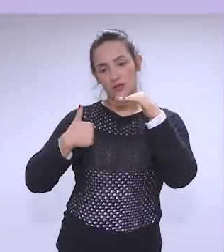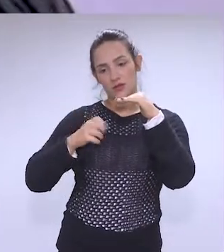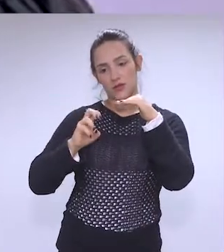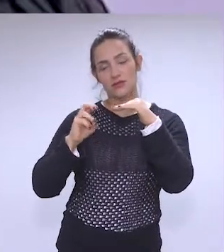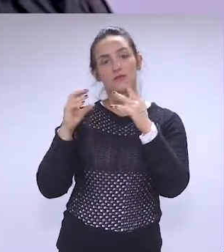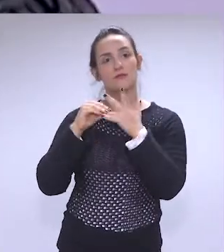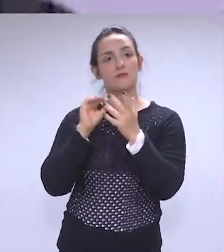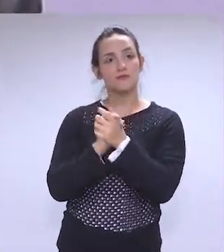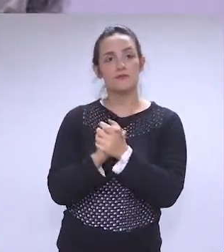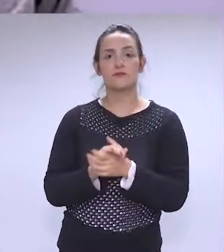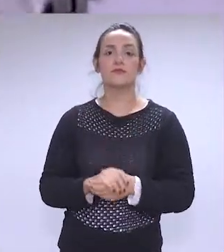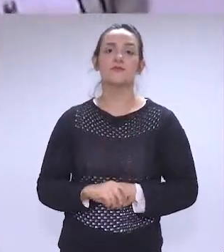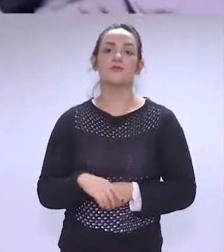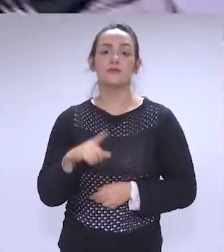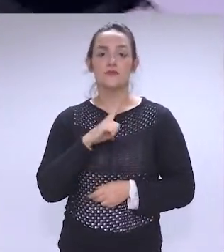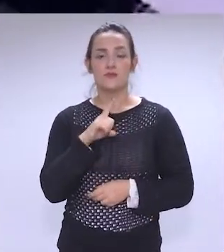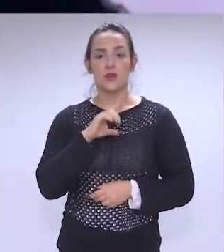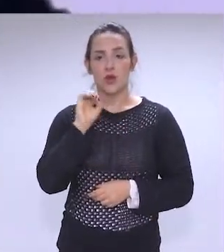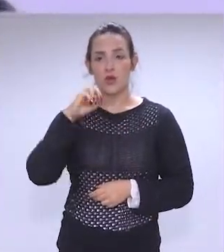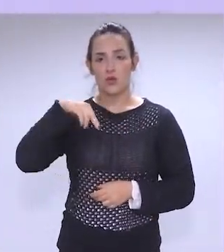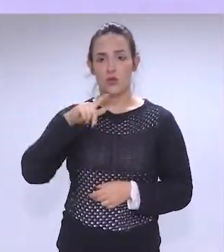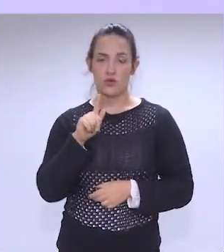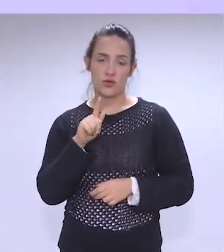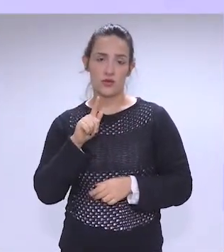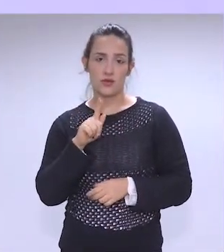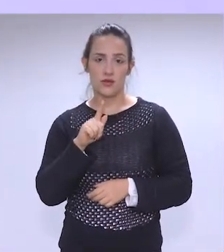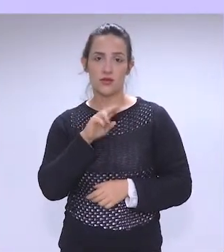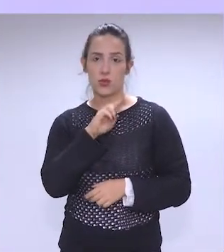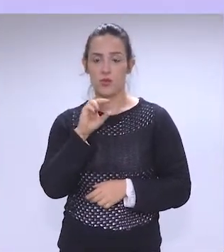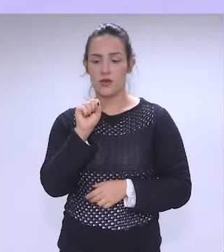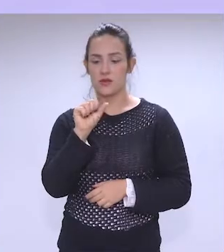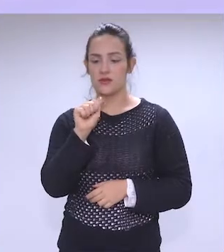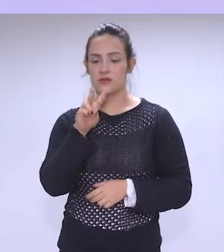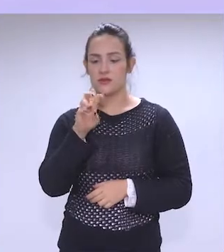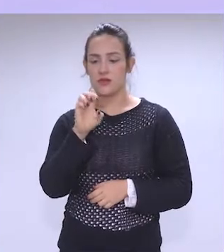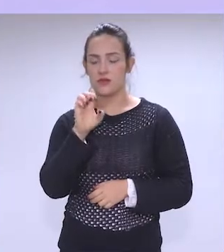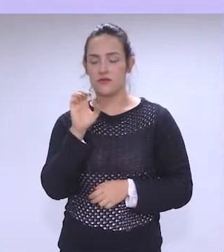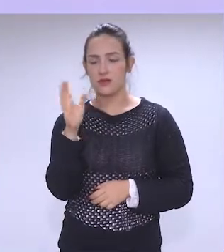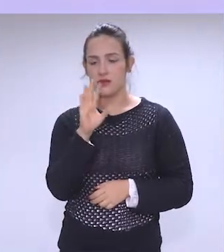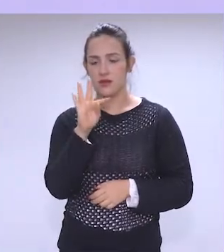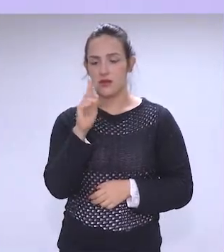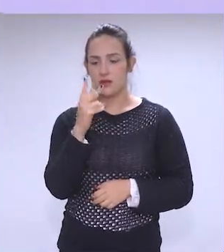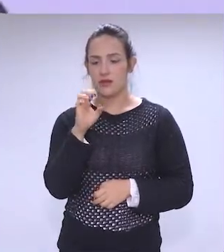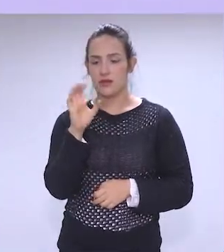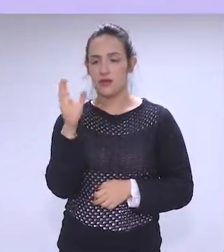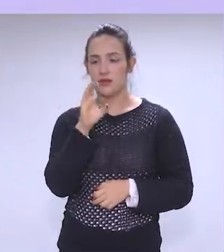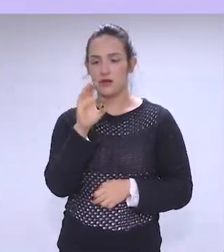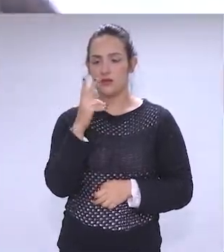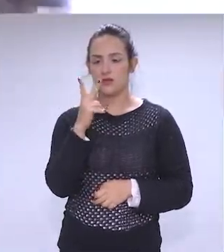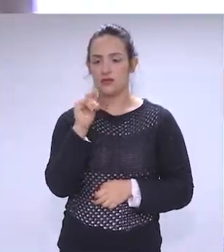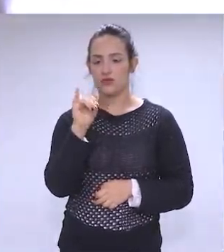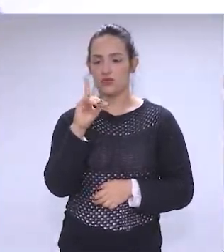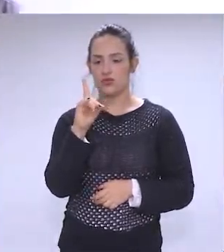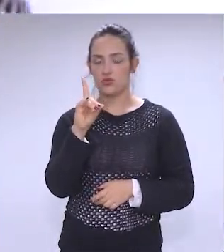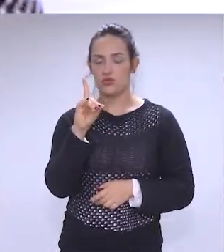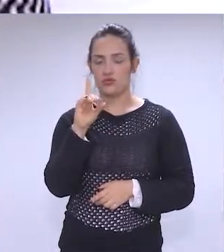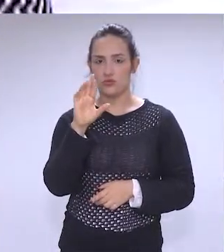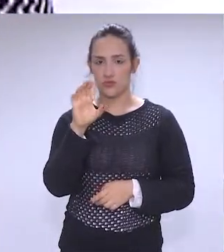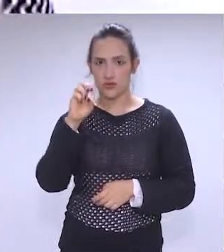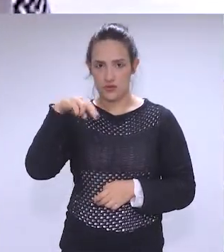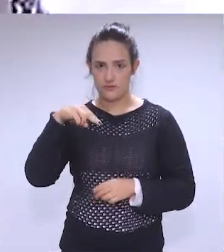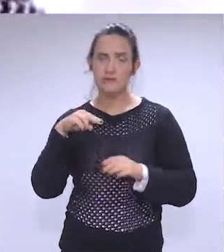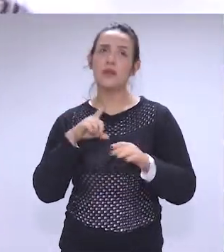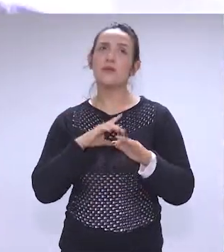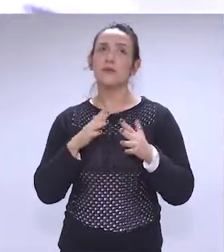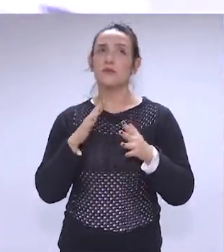no mundo, de acordo com a ONG Save the Children. A estimativa do Fundo das Nações Unidas para a Infância é de que pelo menos